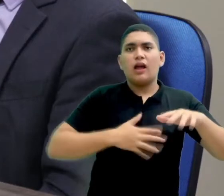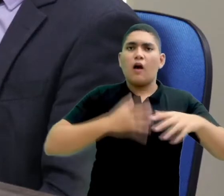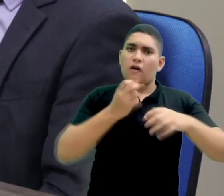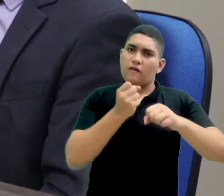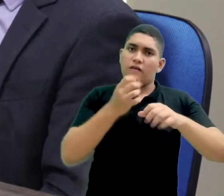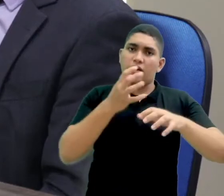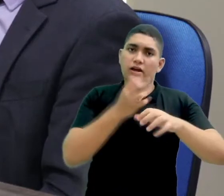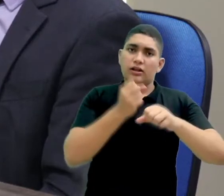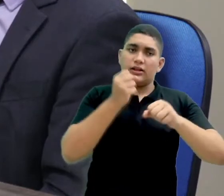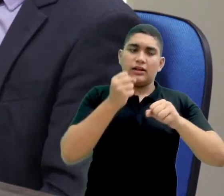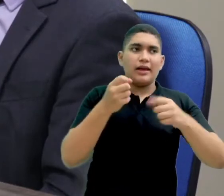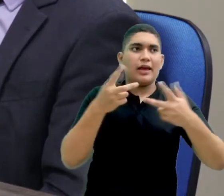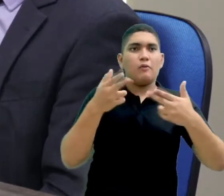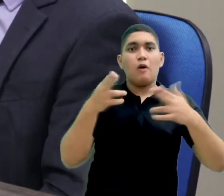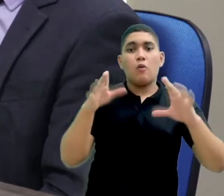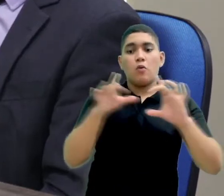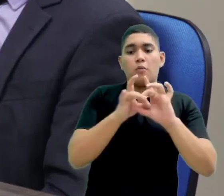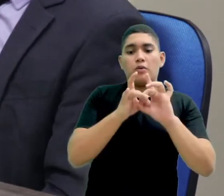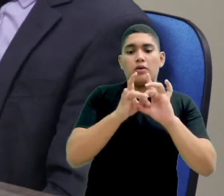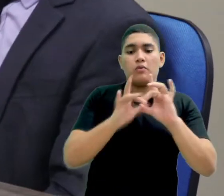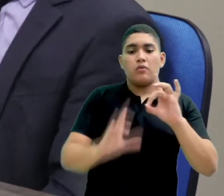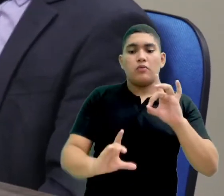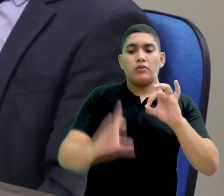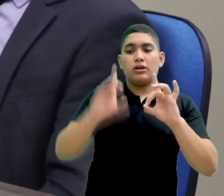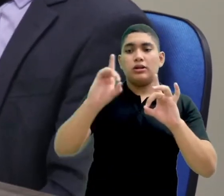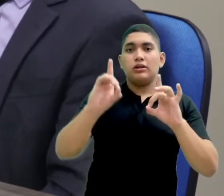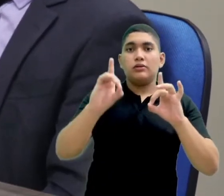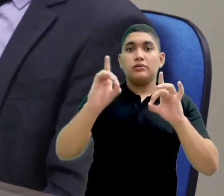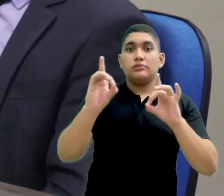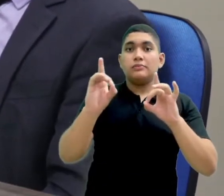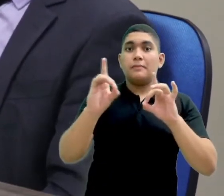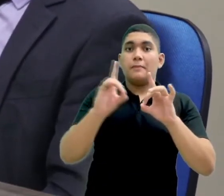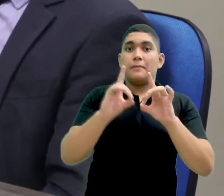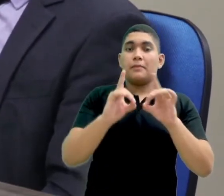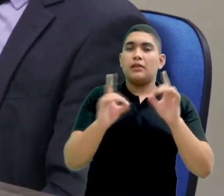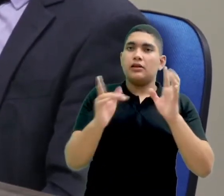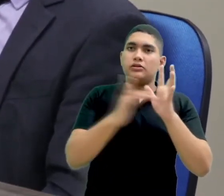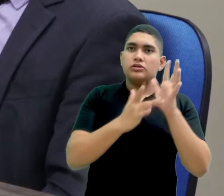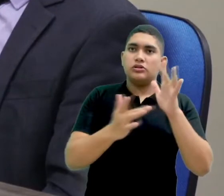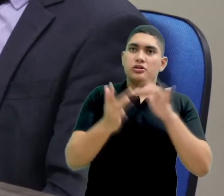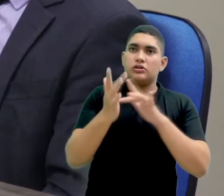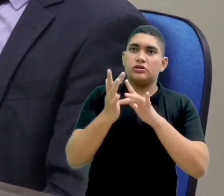implica comunhão com Deus. E Jesus, através